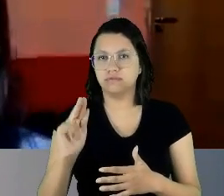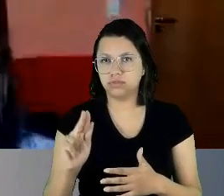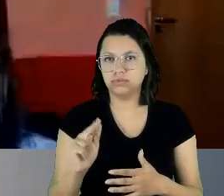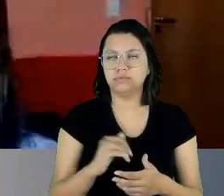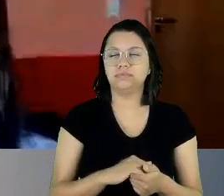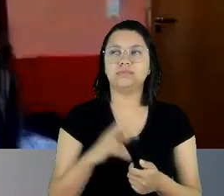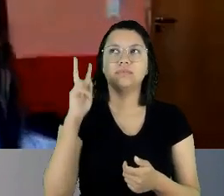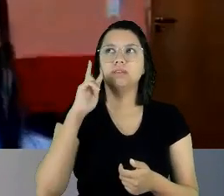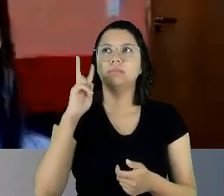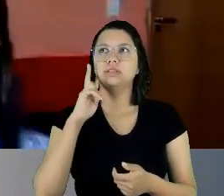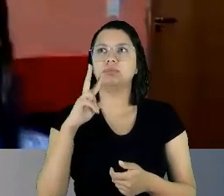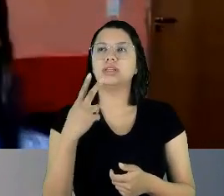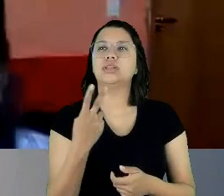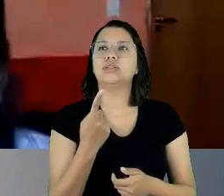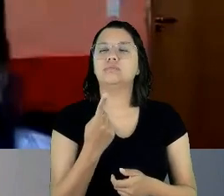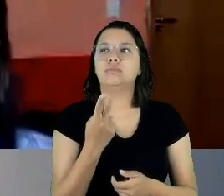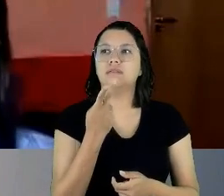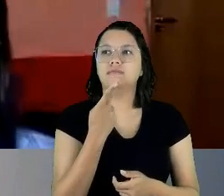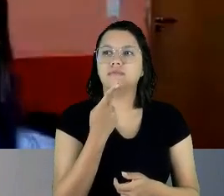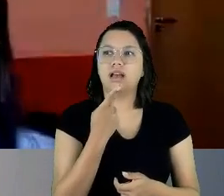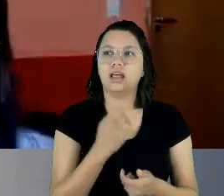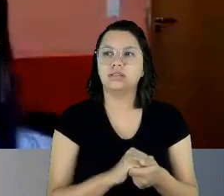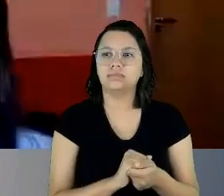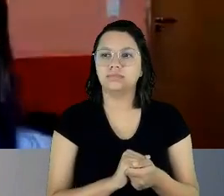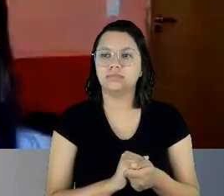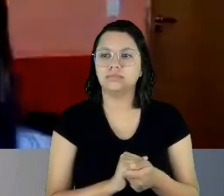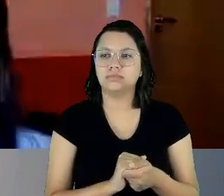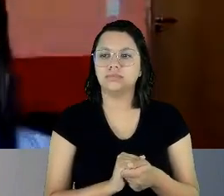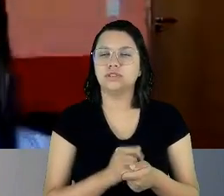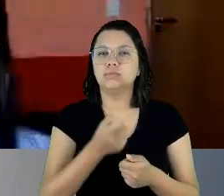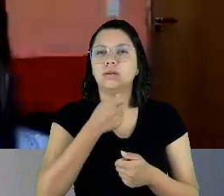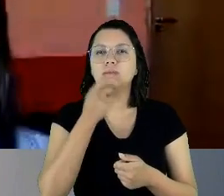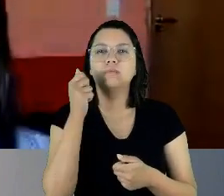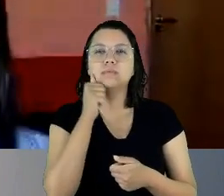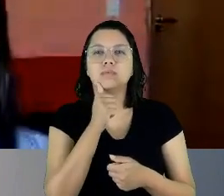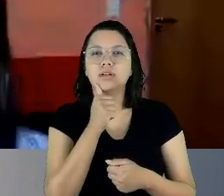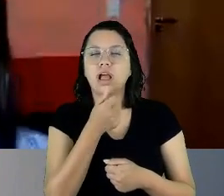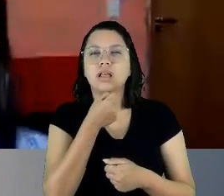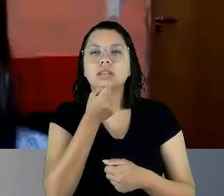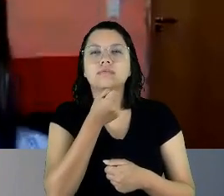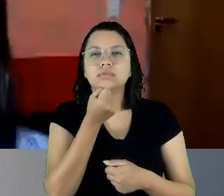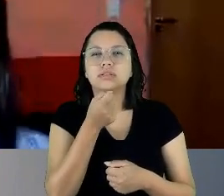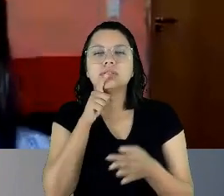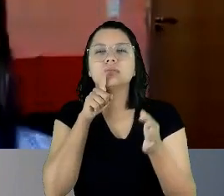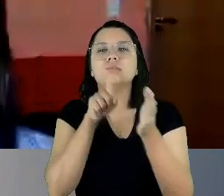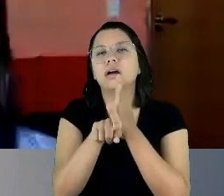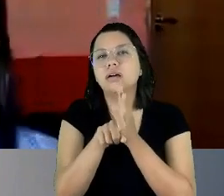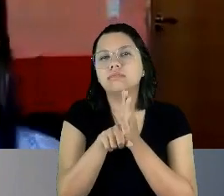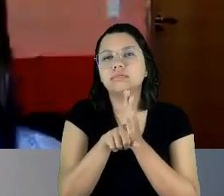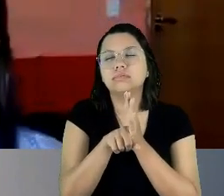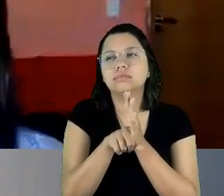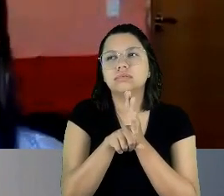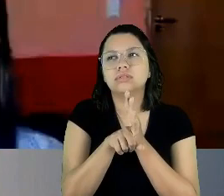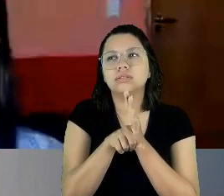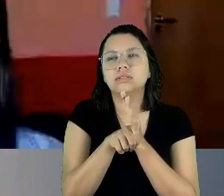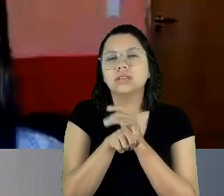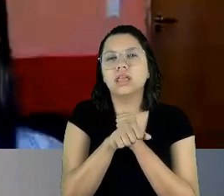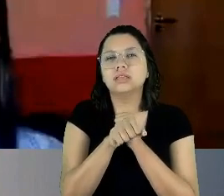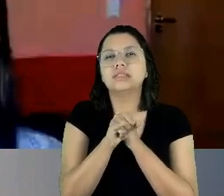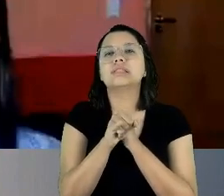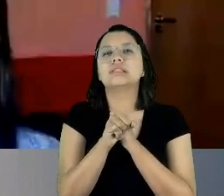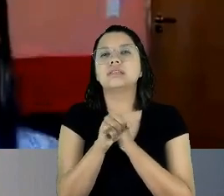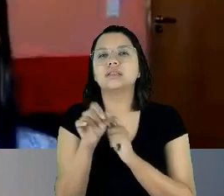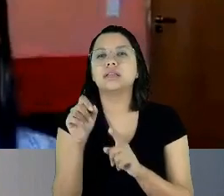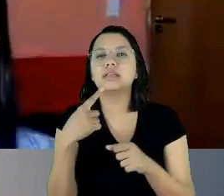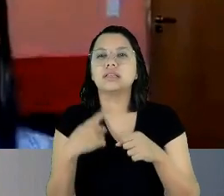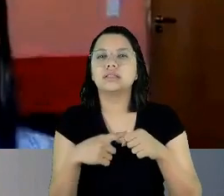Eu me lembrei de uma das falas de uma das entrevistadas que é perguntada se as mulheres,